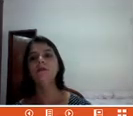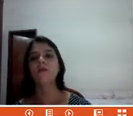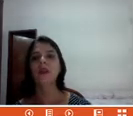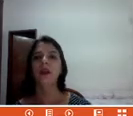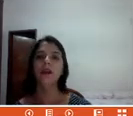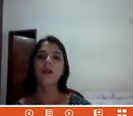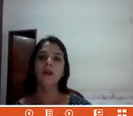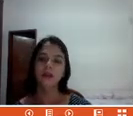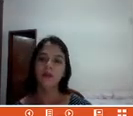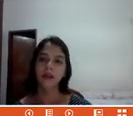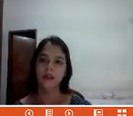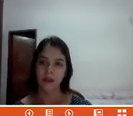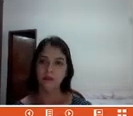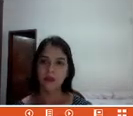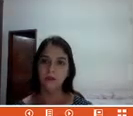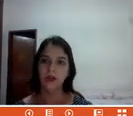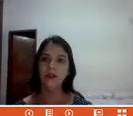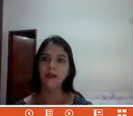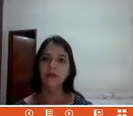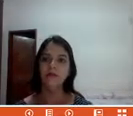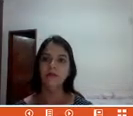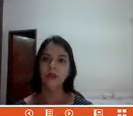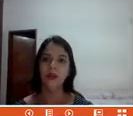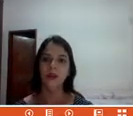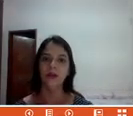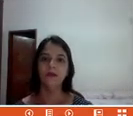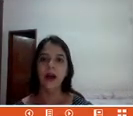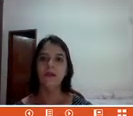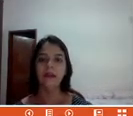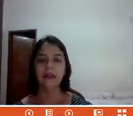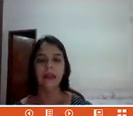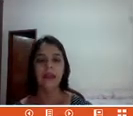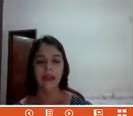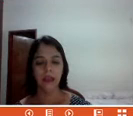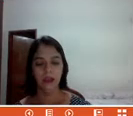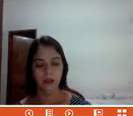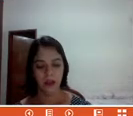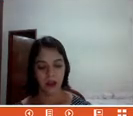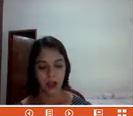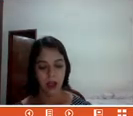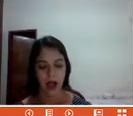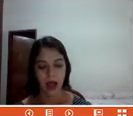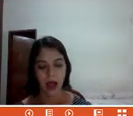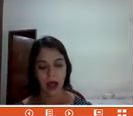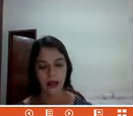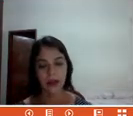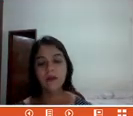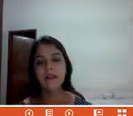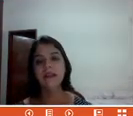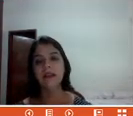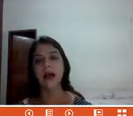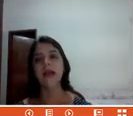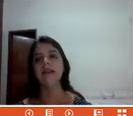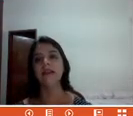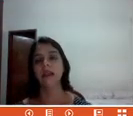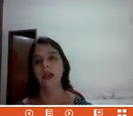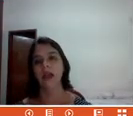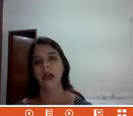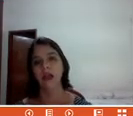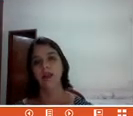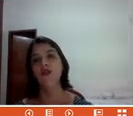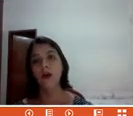comunicando e nós também de estarmos aprendendo. Eu falo até que a língua de